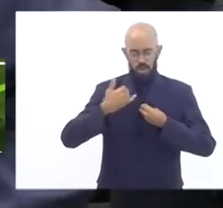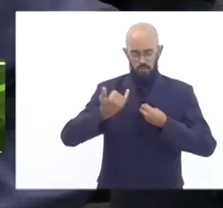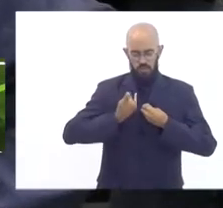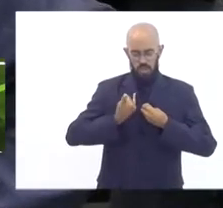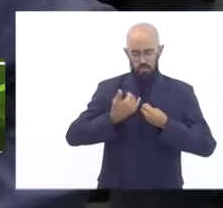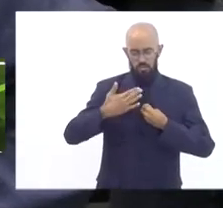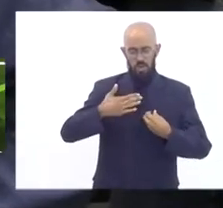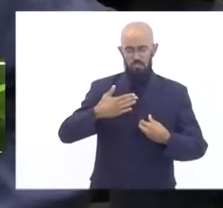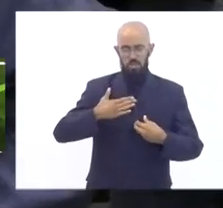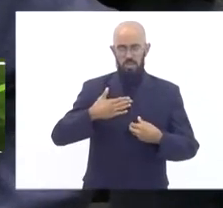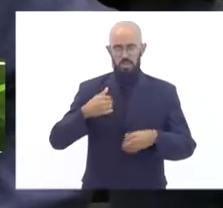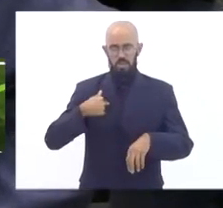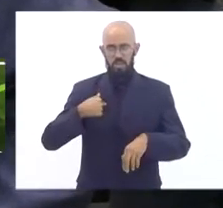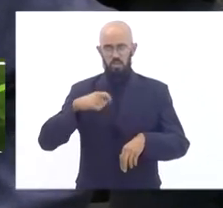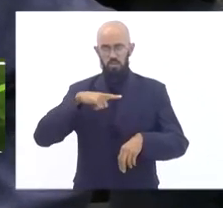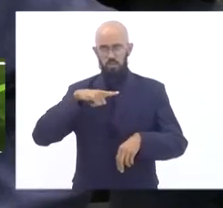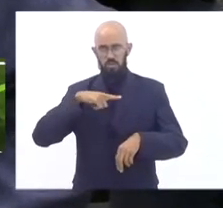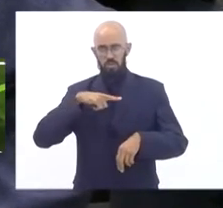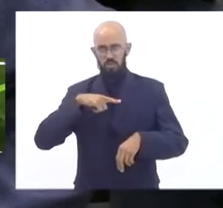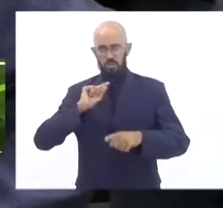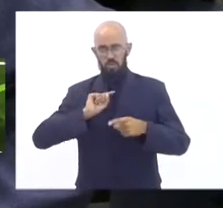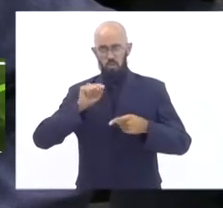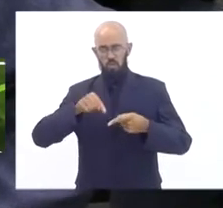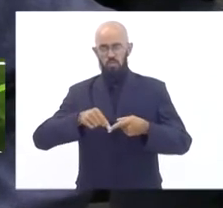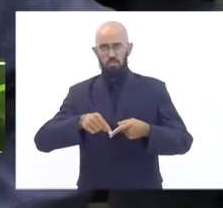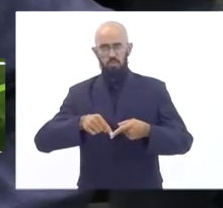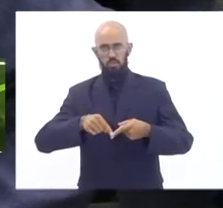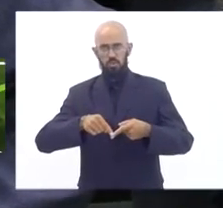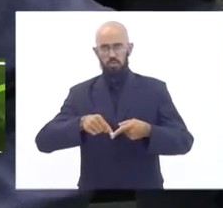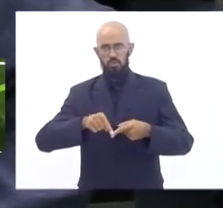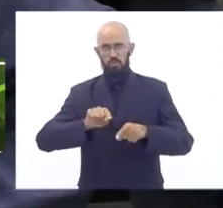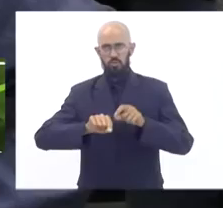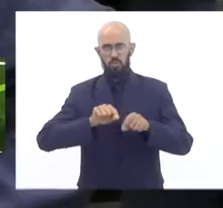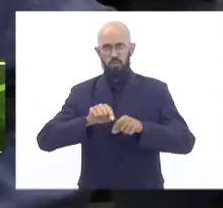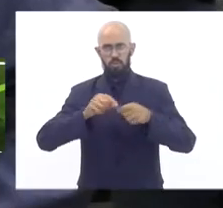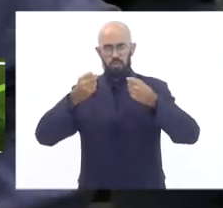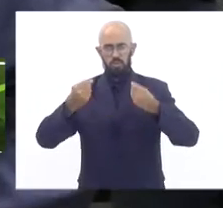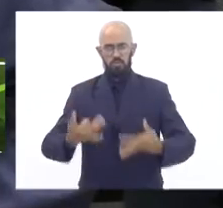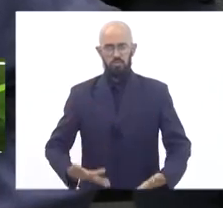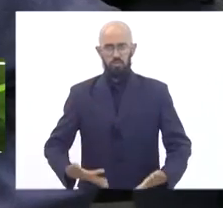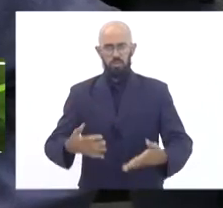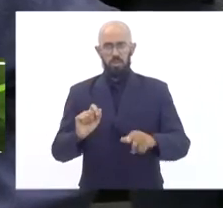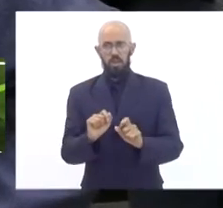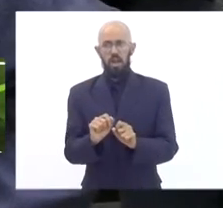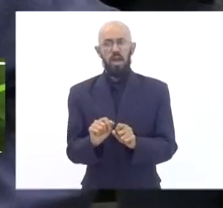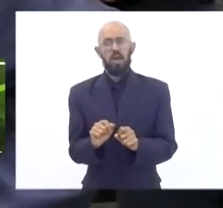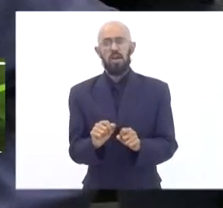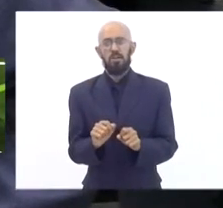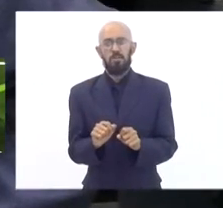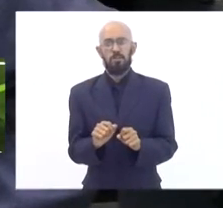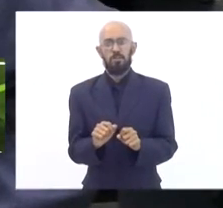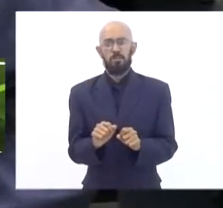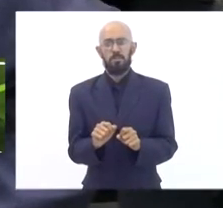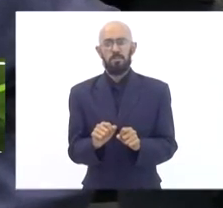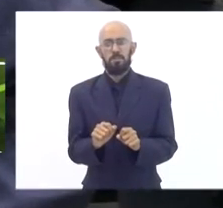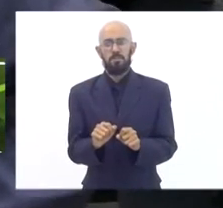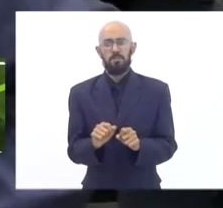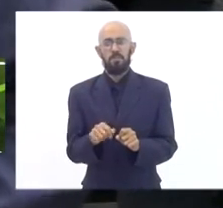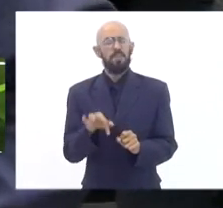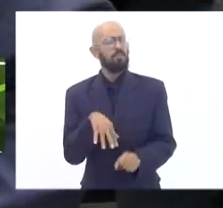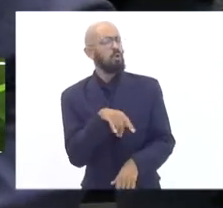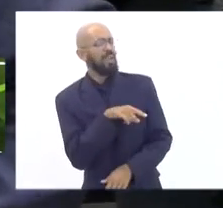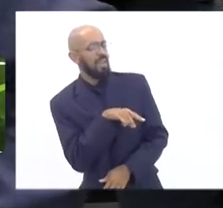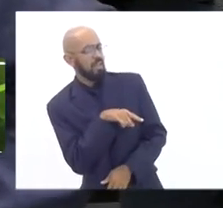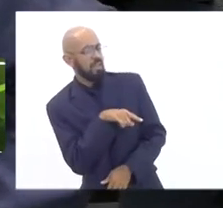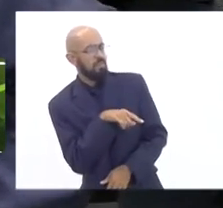eu teria, de maneira objetiva, como explicar, né, o trabalho. Passado por quem?